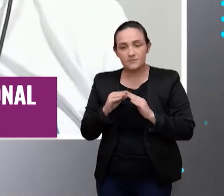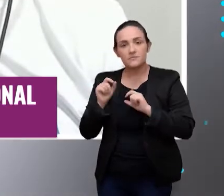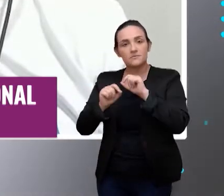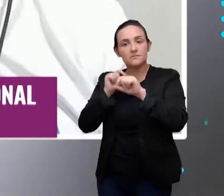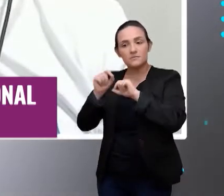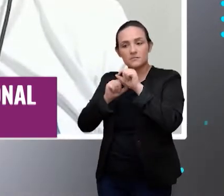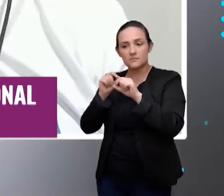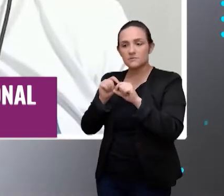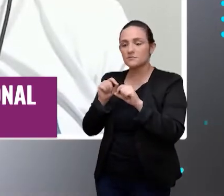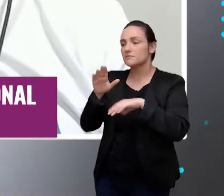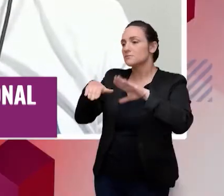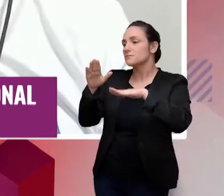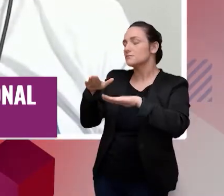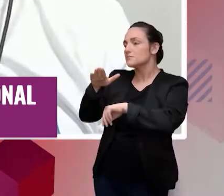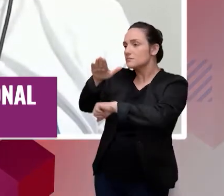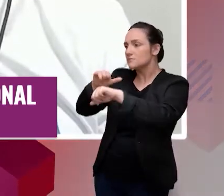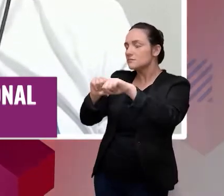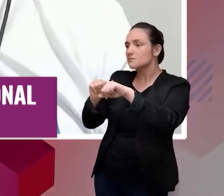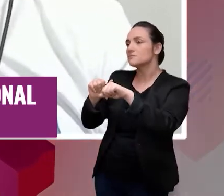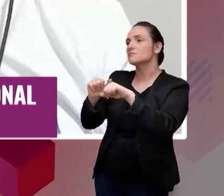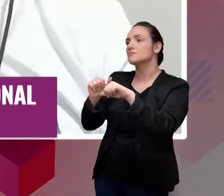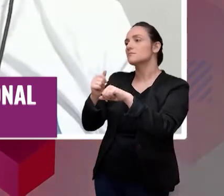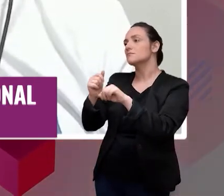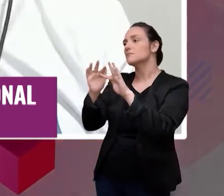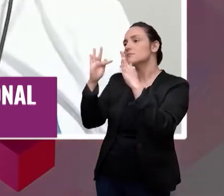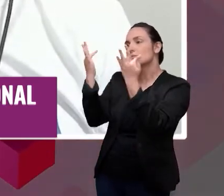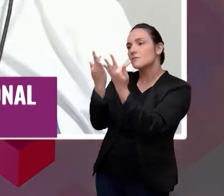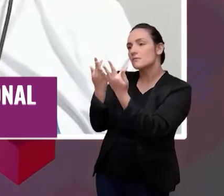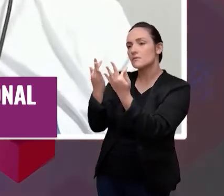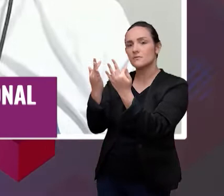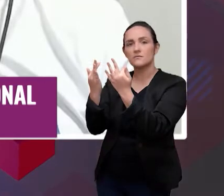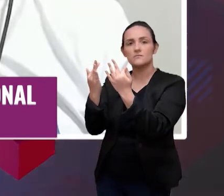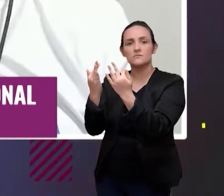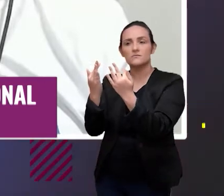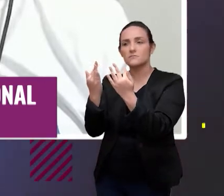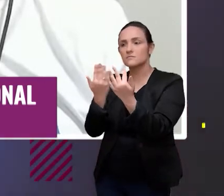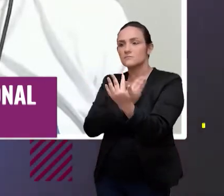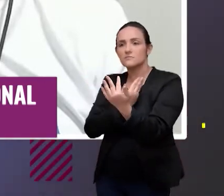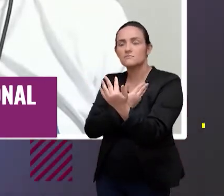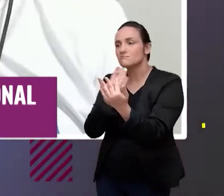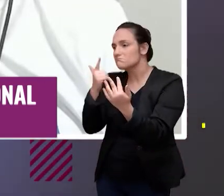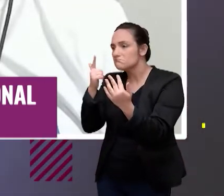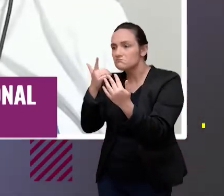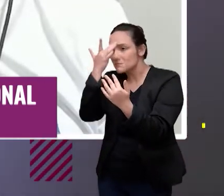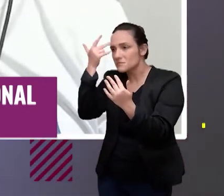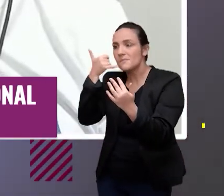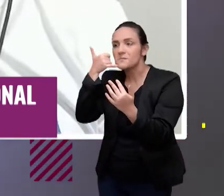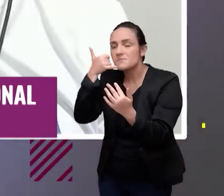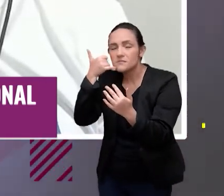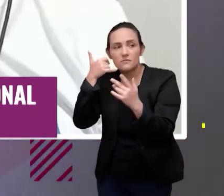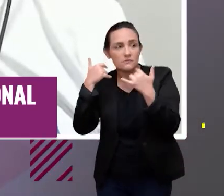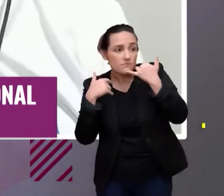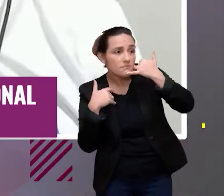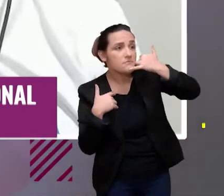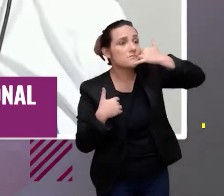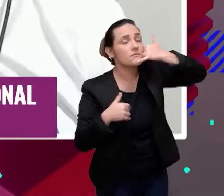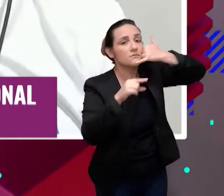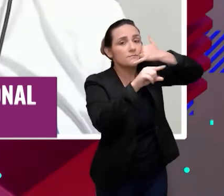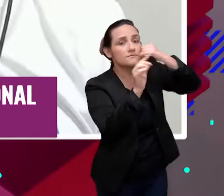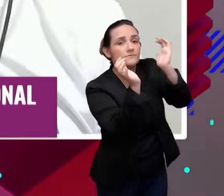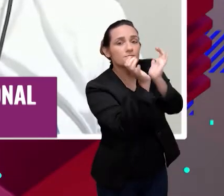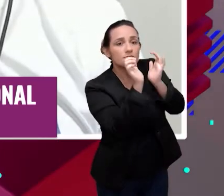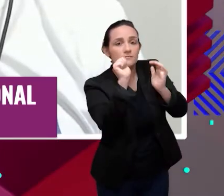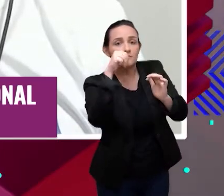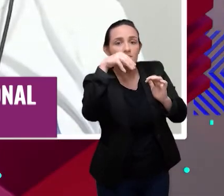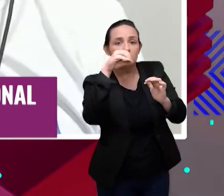Vida pedindo esse apoio. E, em contrapartida, qual que é a abordagem que vocês têm com essas pessoas que buscam